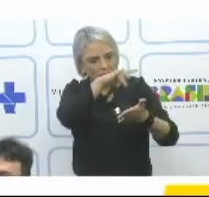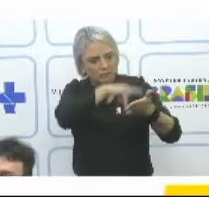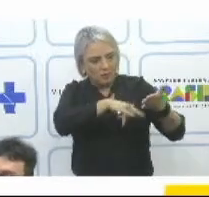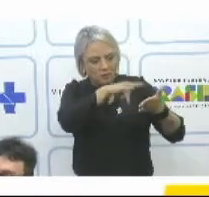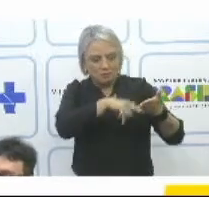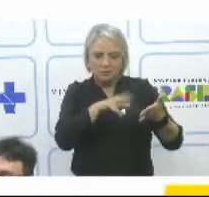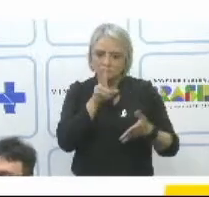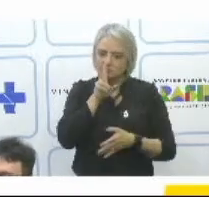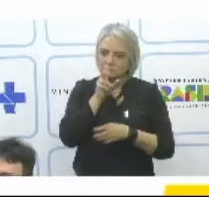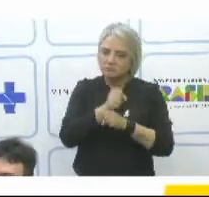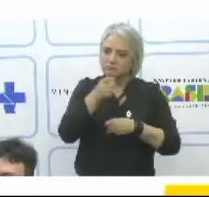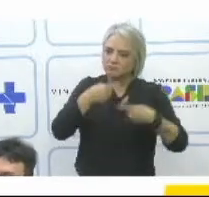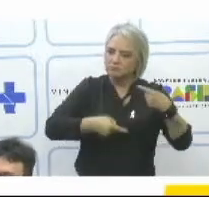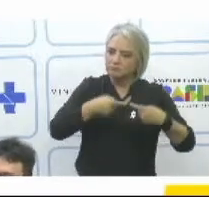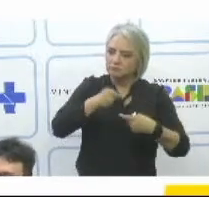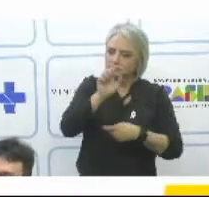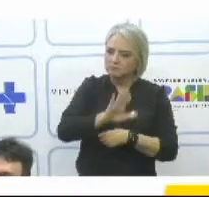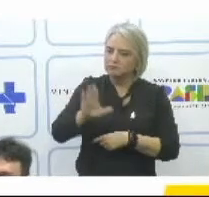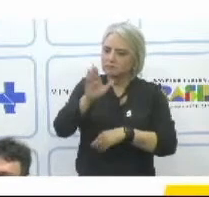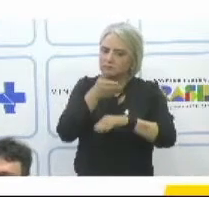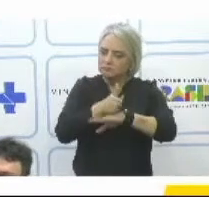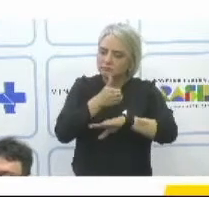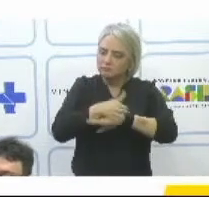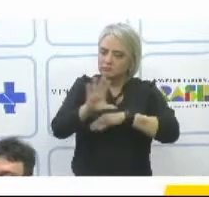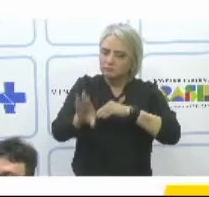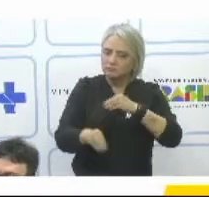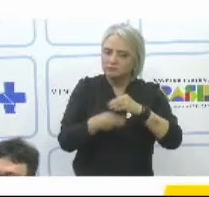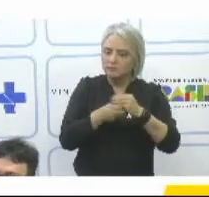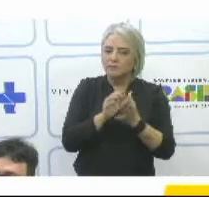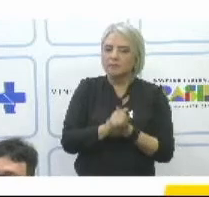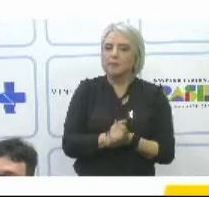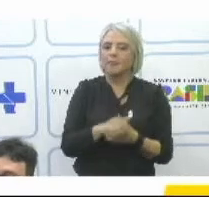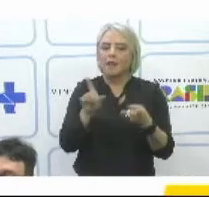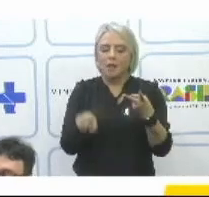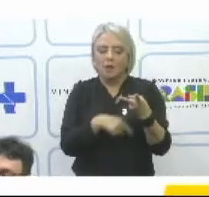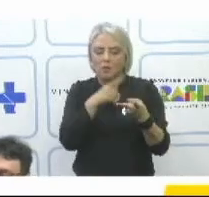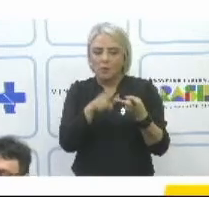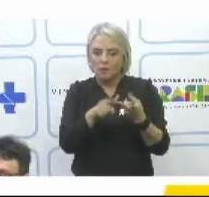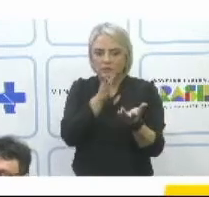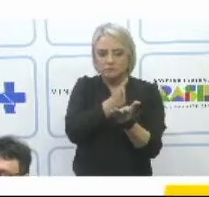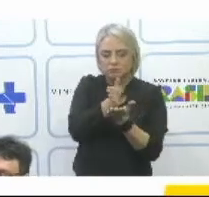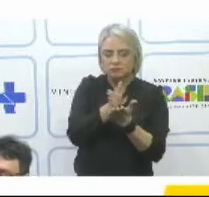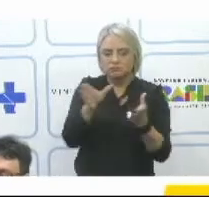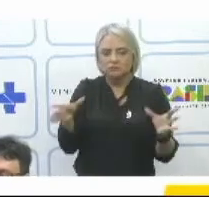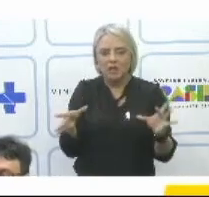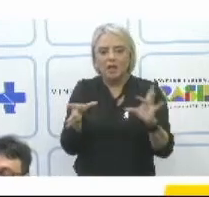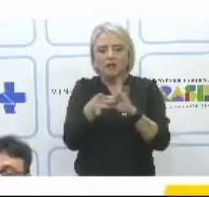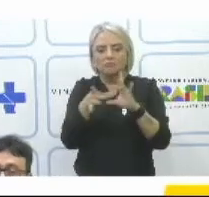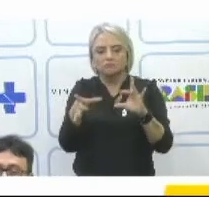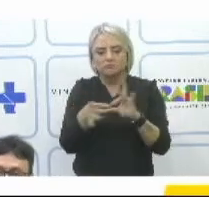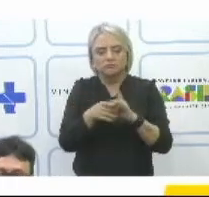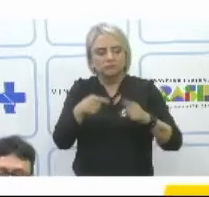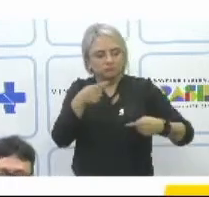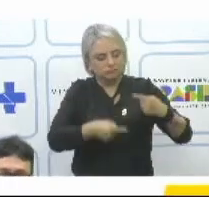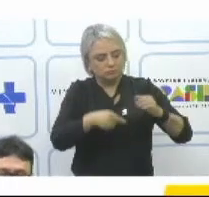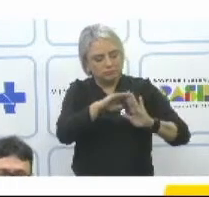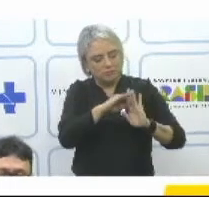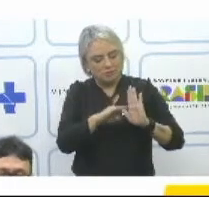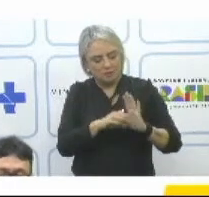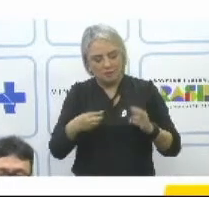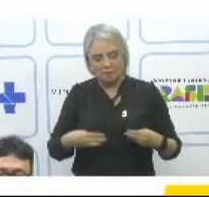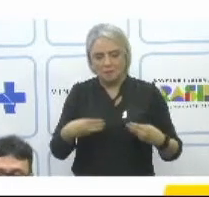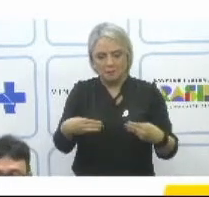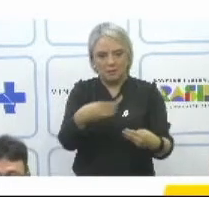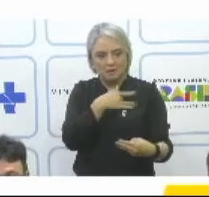né, e fortalecer a Política Nacional de Práticas Integrativas, né. Um segundo eixo de integração dessas políticas com os programas do